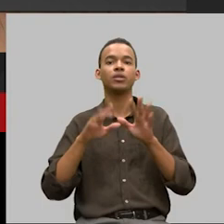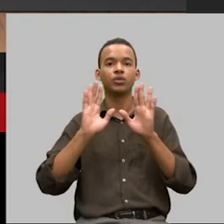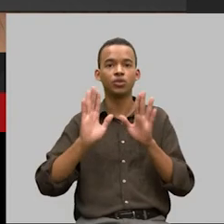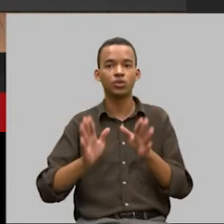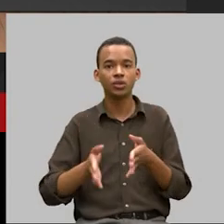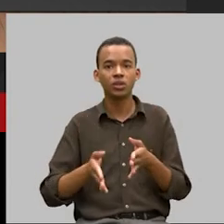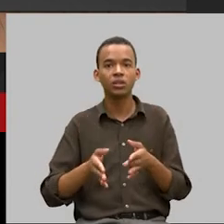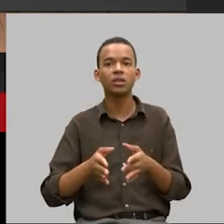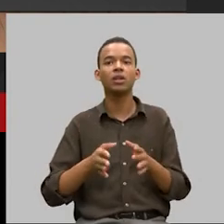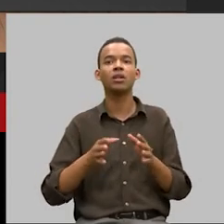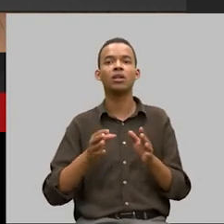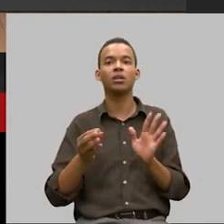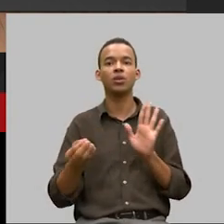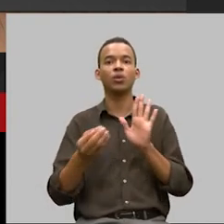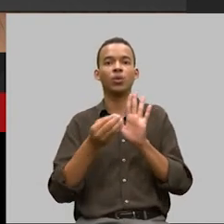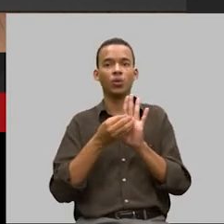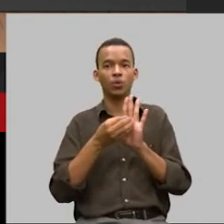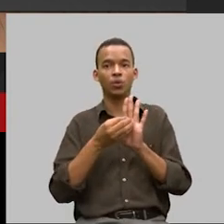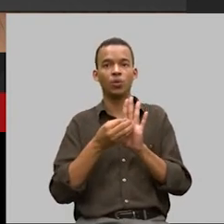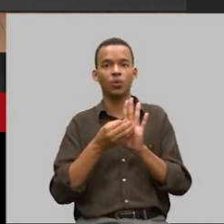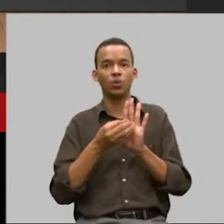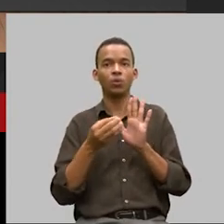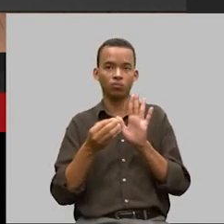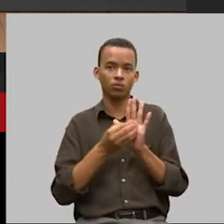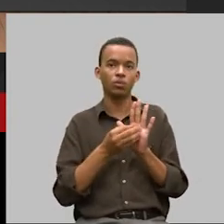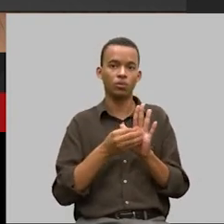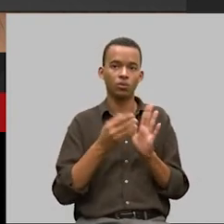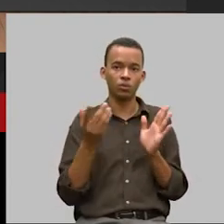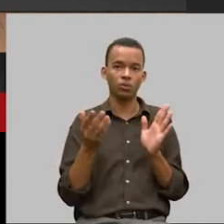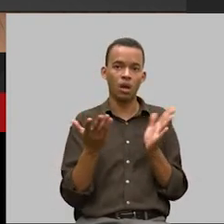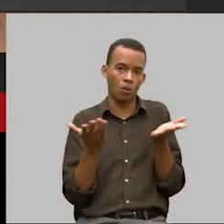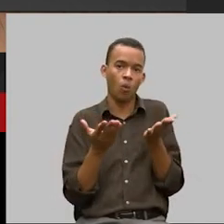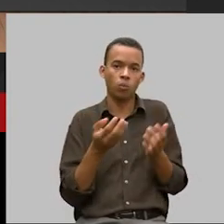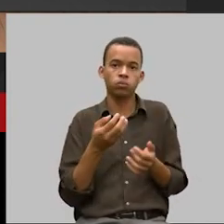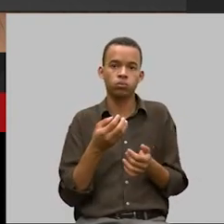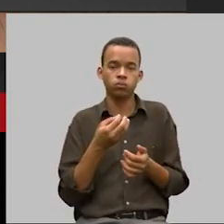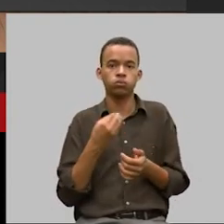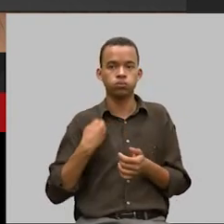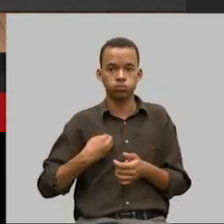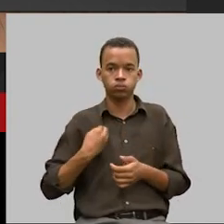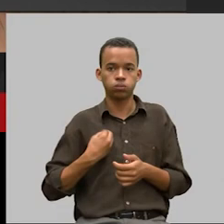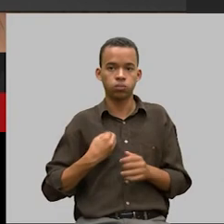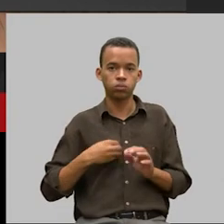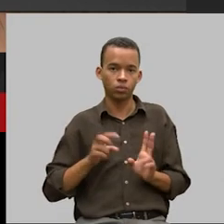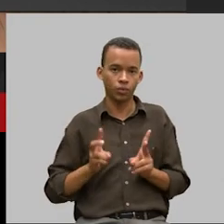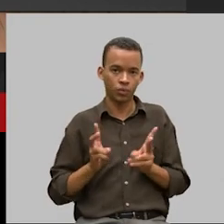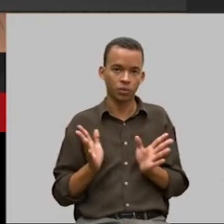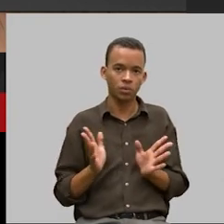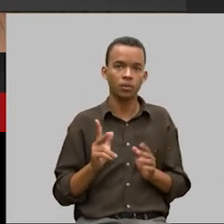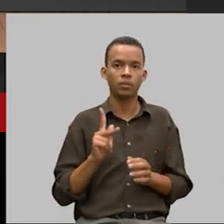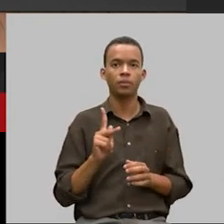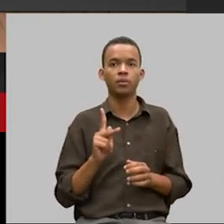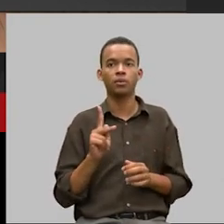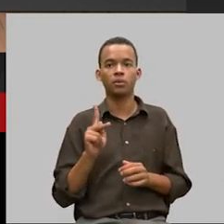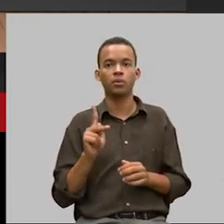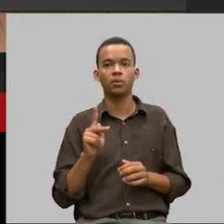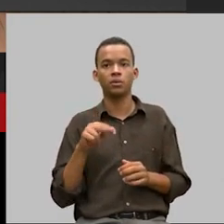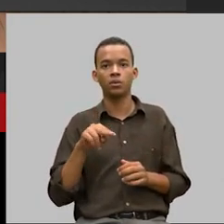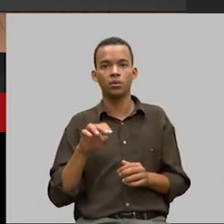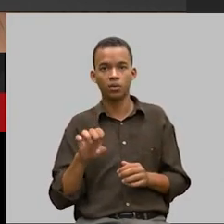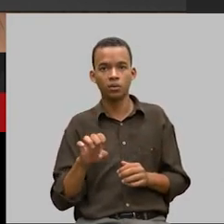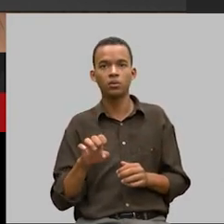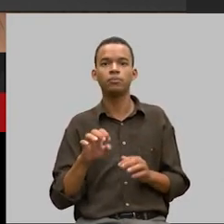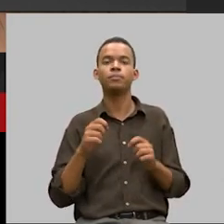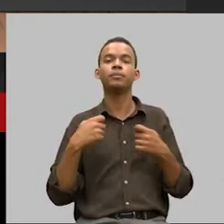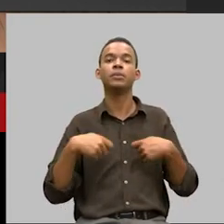nacional o que existe agora né O que tá vindo eh que a gente tem que promover a oferta de